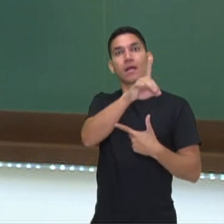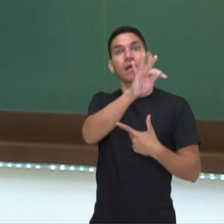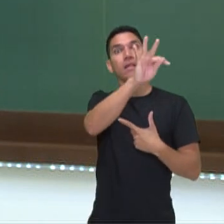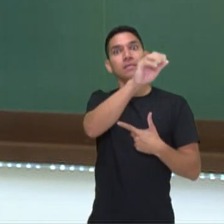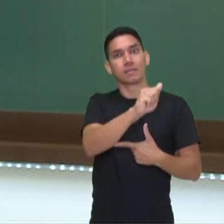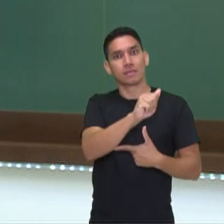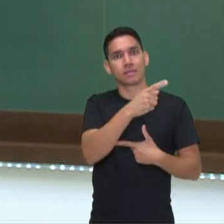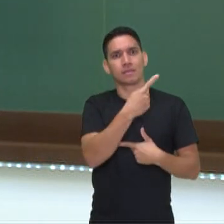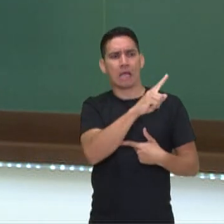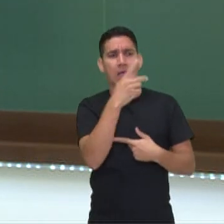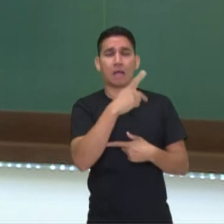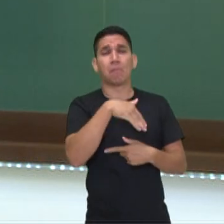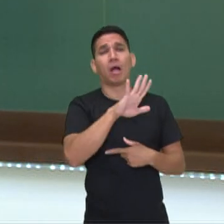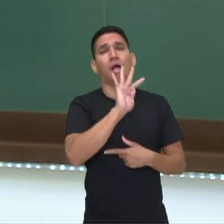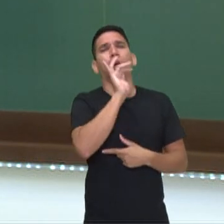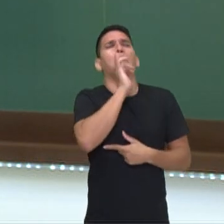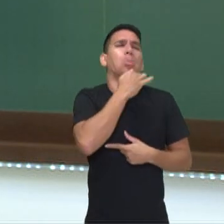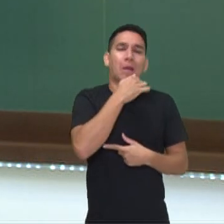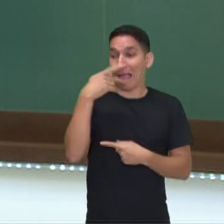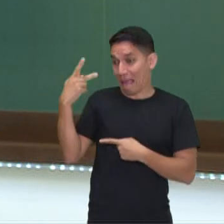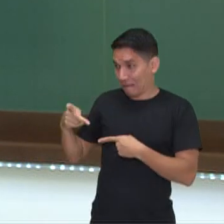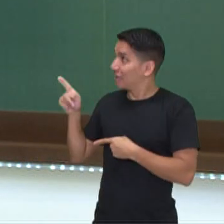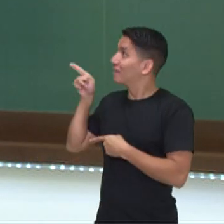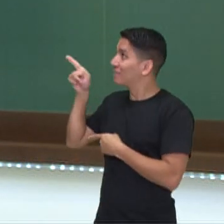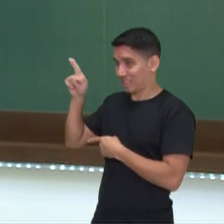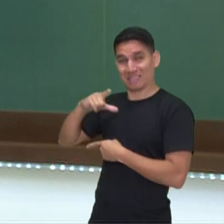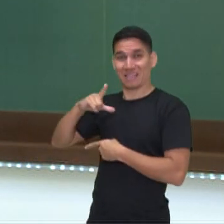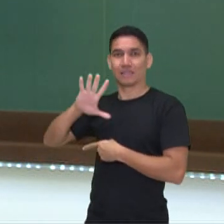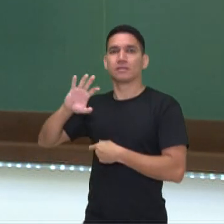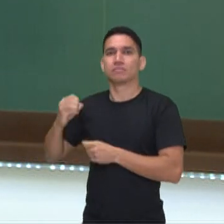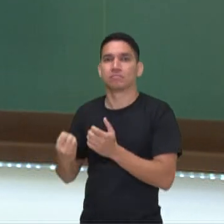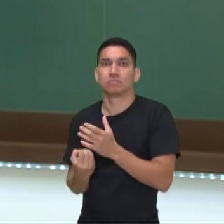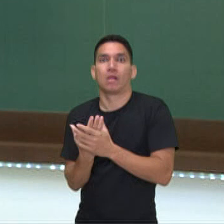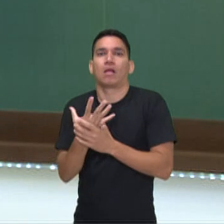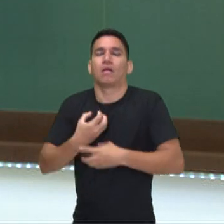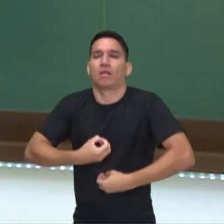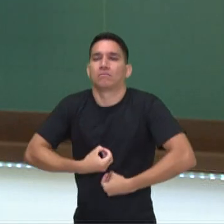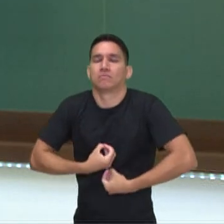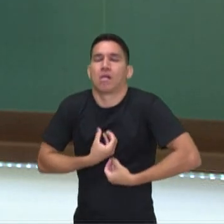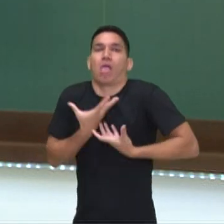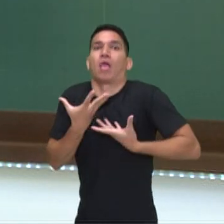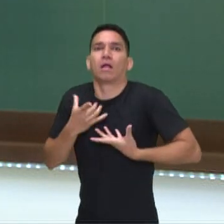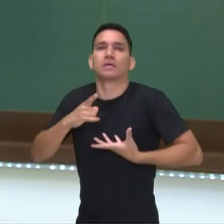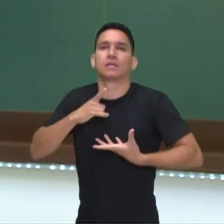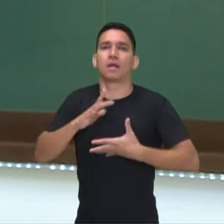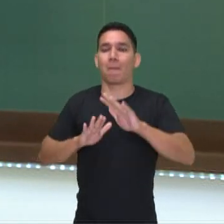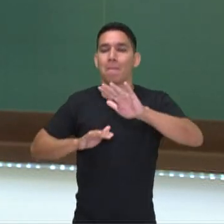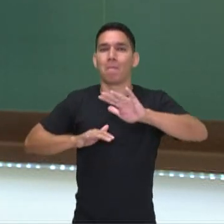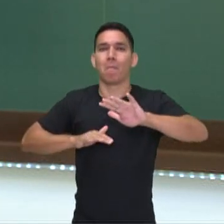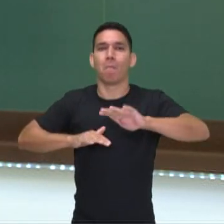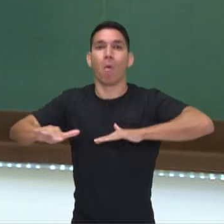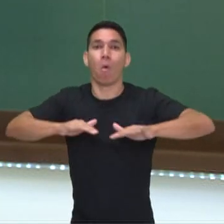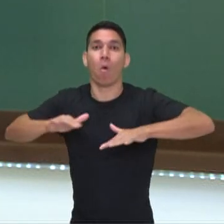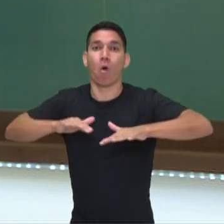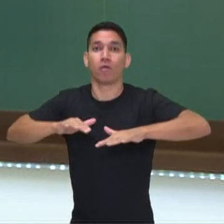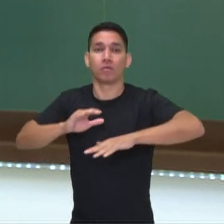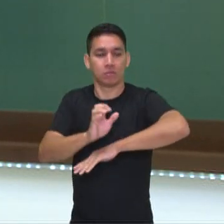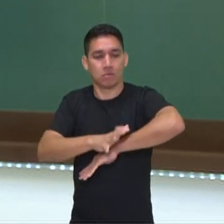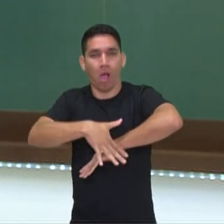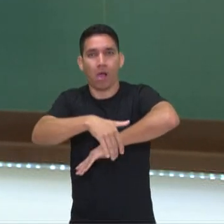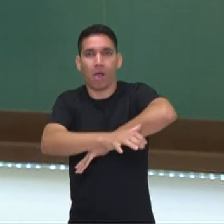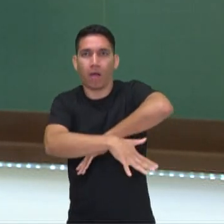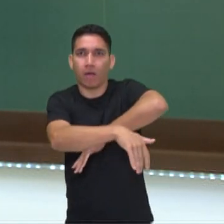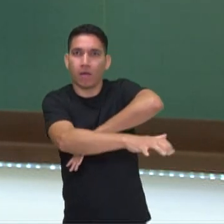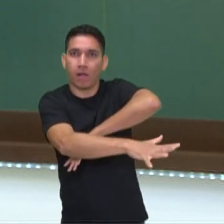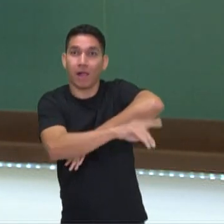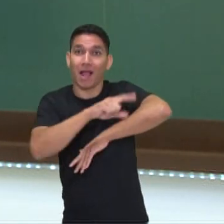mais melancólica. Aqui você tem a expressão. A expressão e o movimento que a gente vê nos tecidos é o grande foco dessa